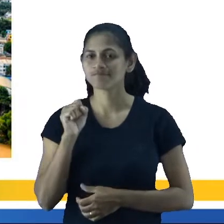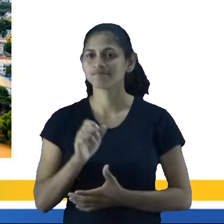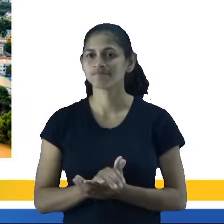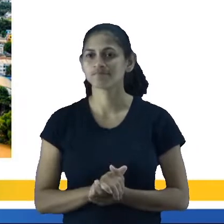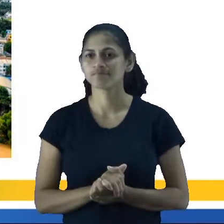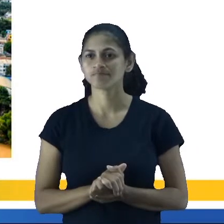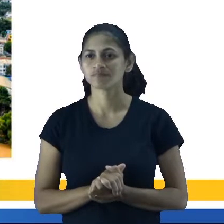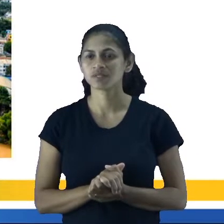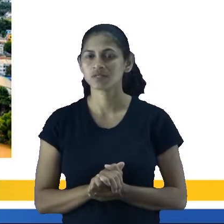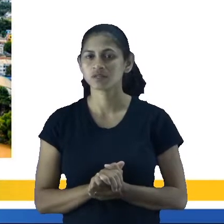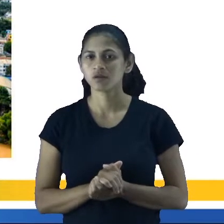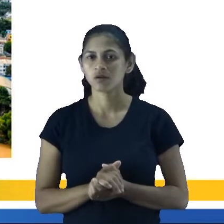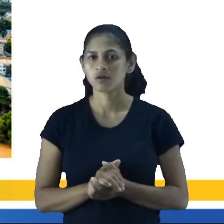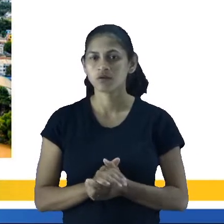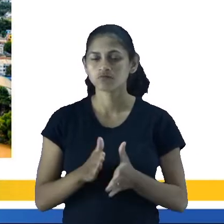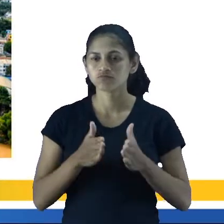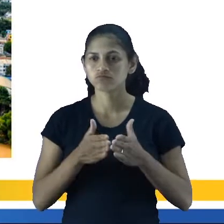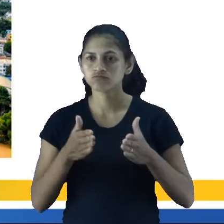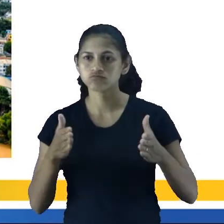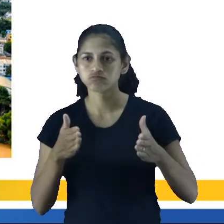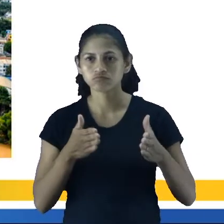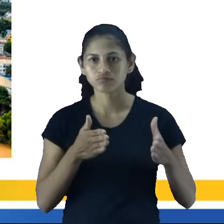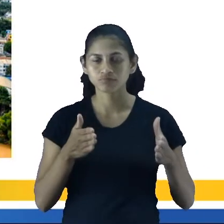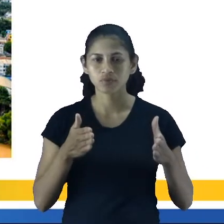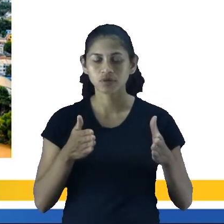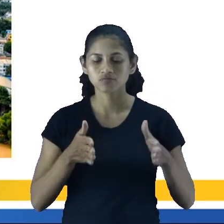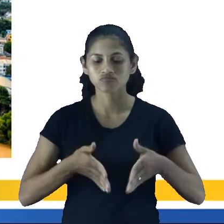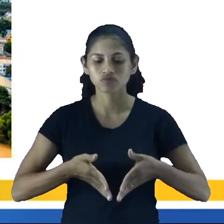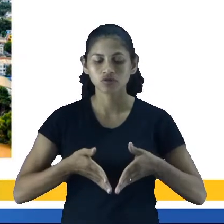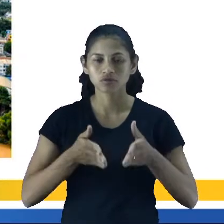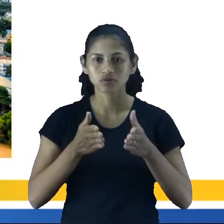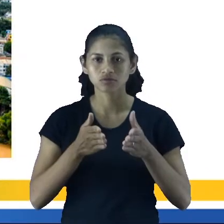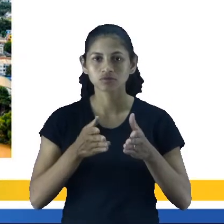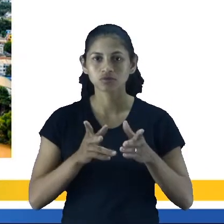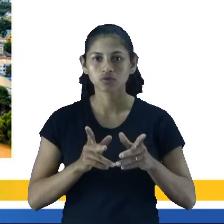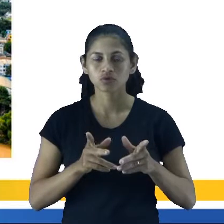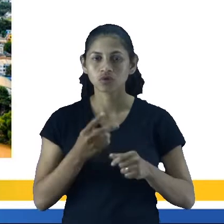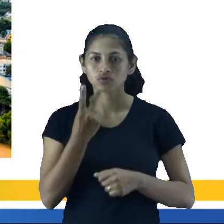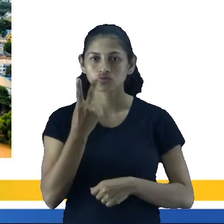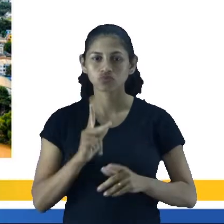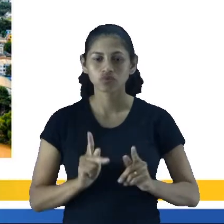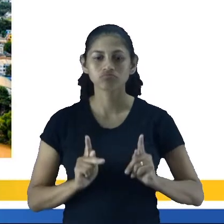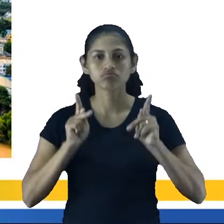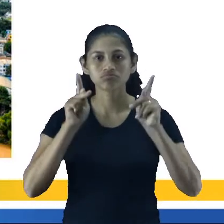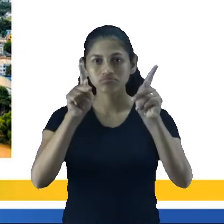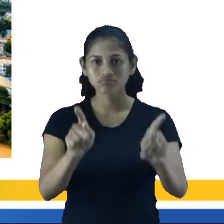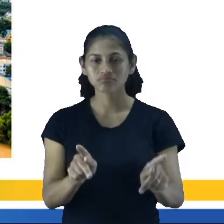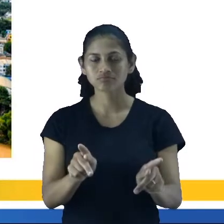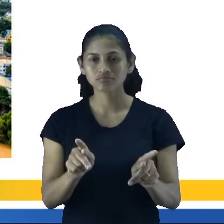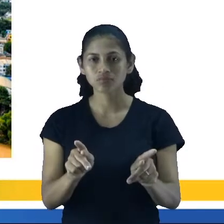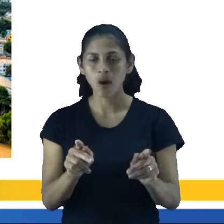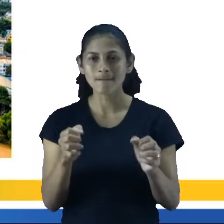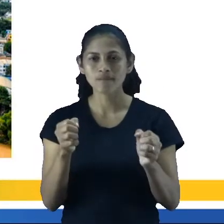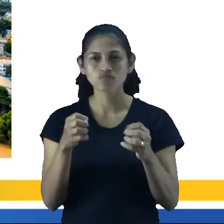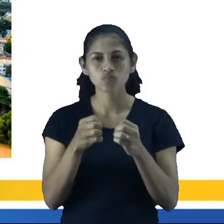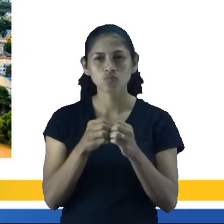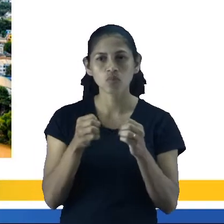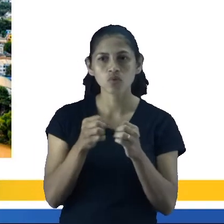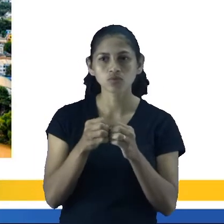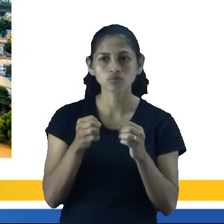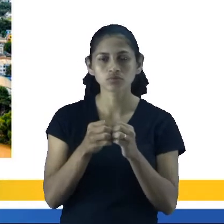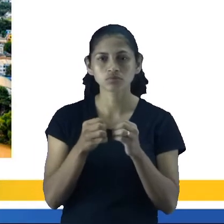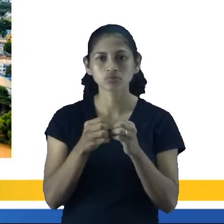ali entre as duas pontes, entre a ponte e a passarela, ali próximo do Mercado Velho, né? Novo